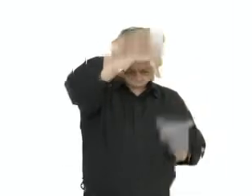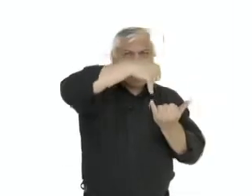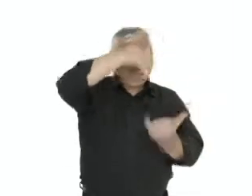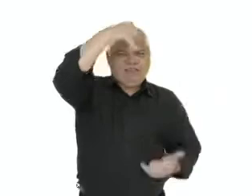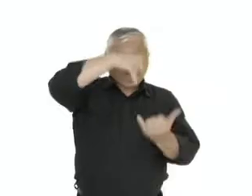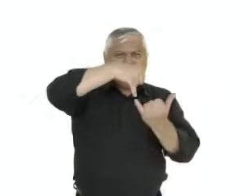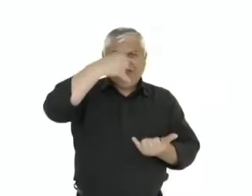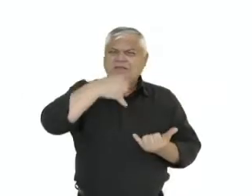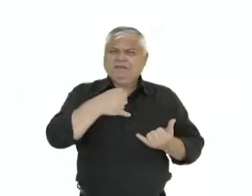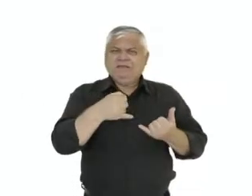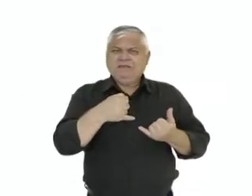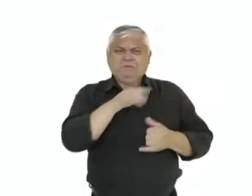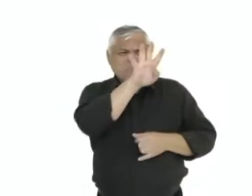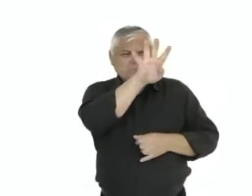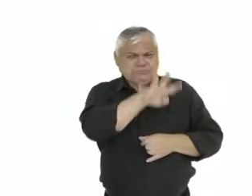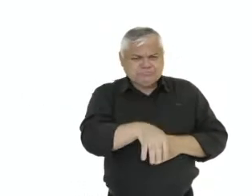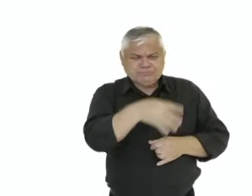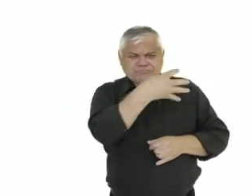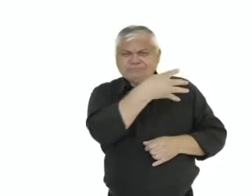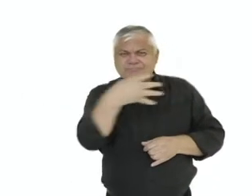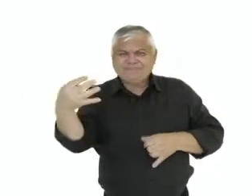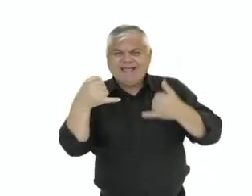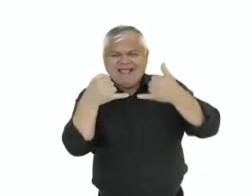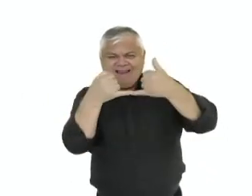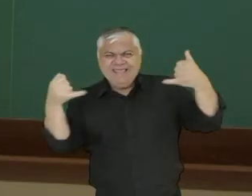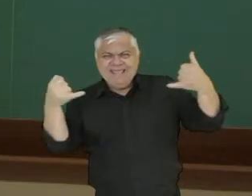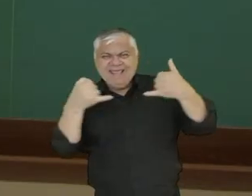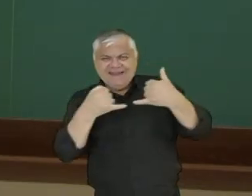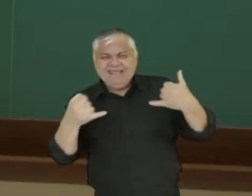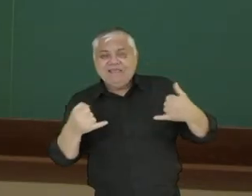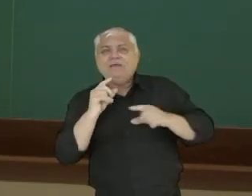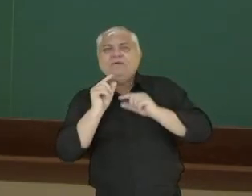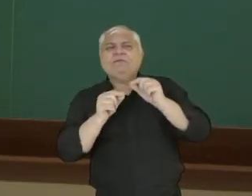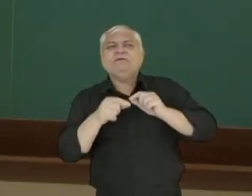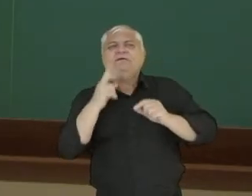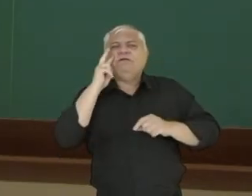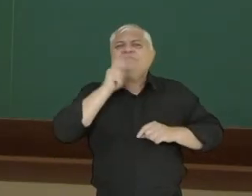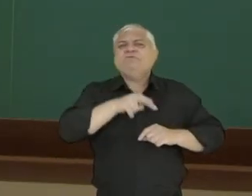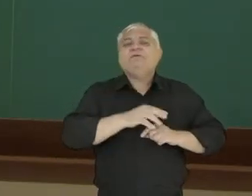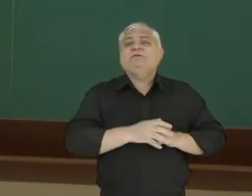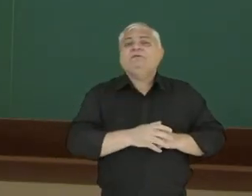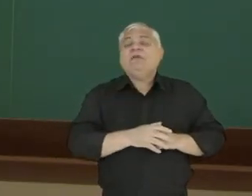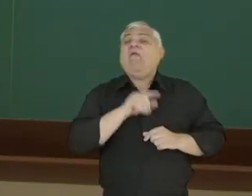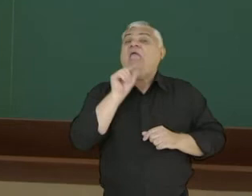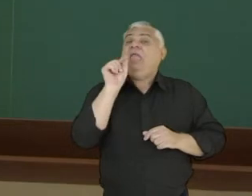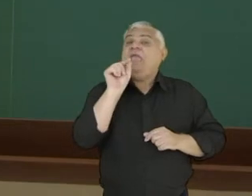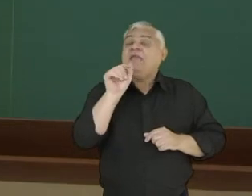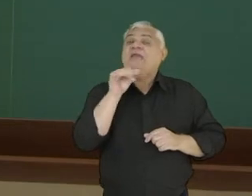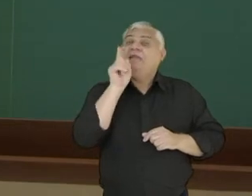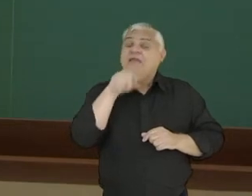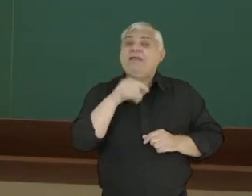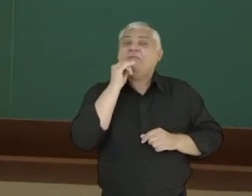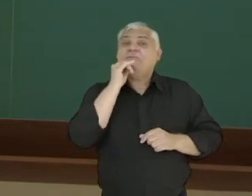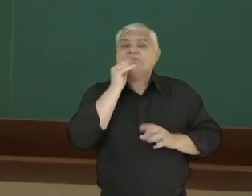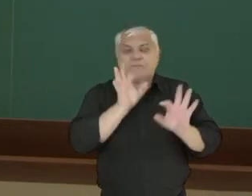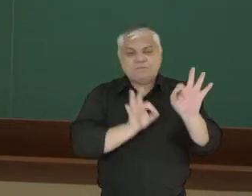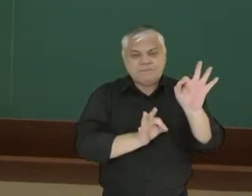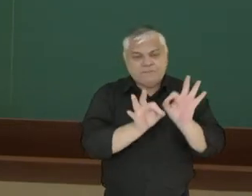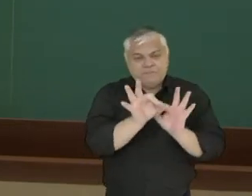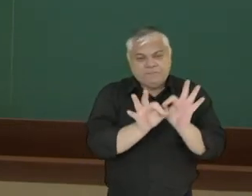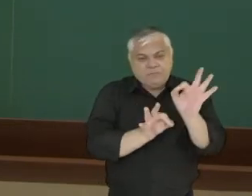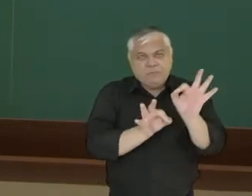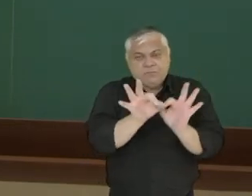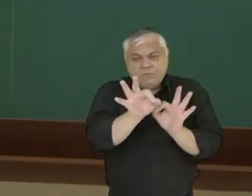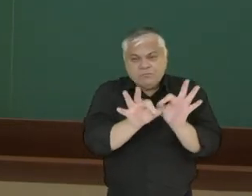esse conjunto de linhas horizontais e verticais que podem ser observadas aqui representam o quê? Uma forma de